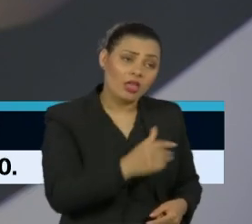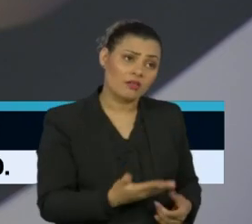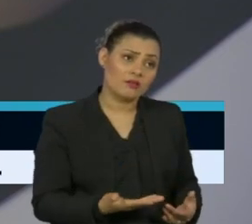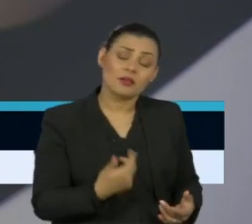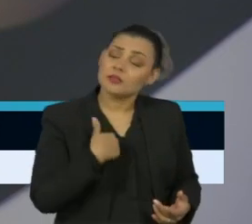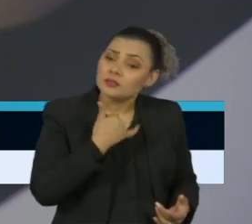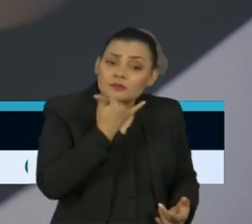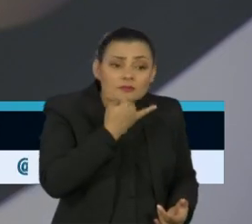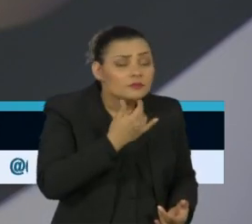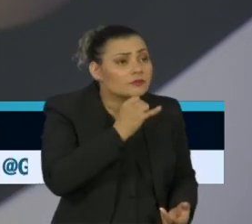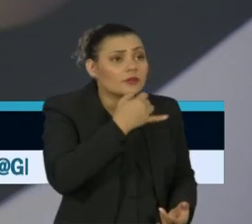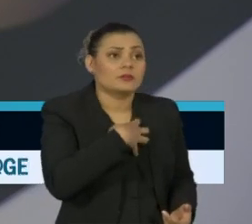é johnny público